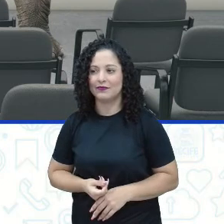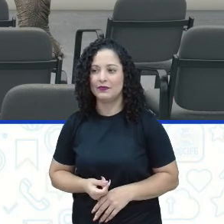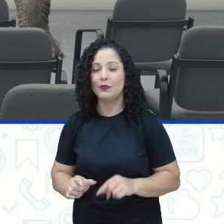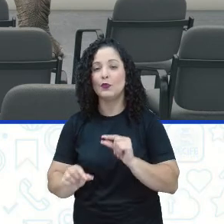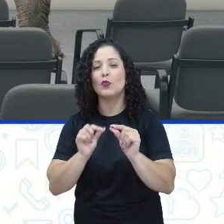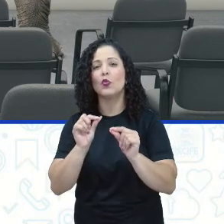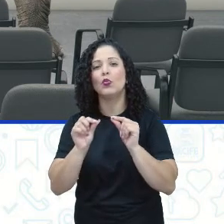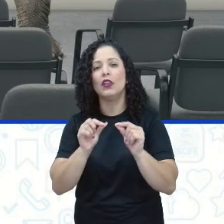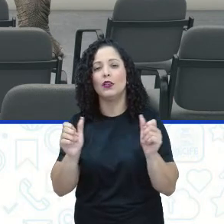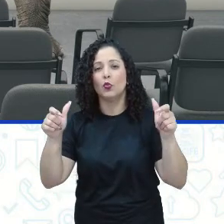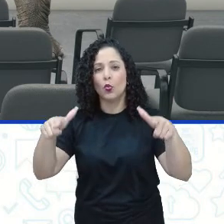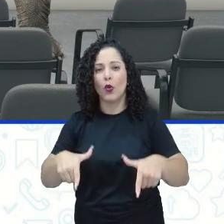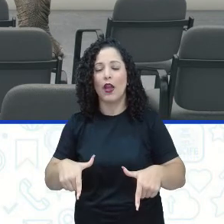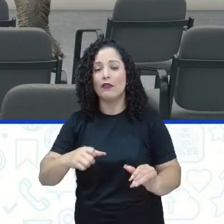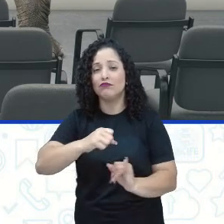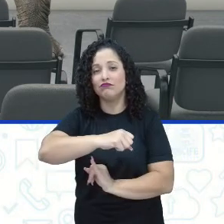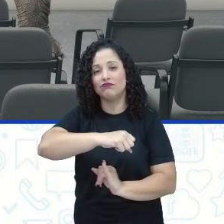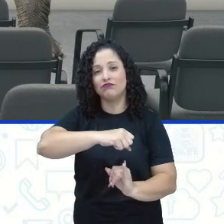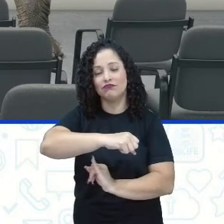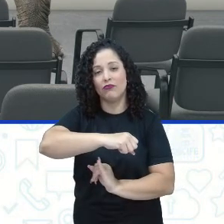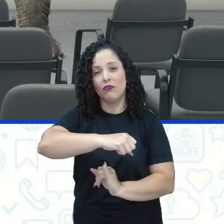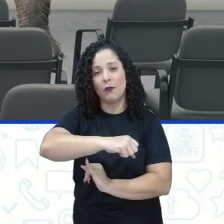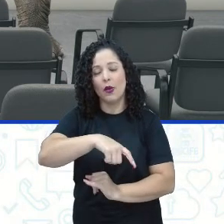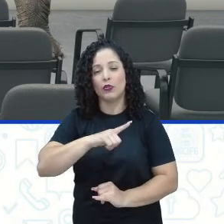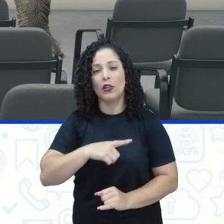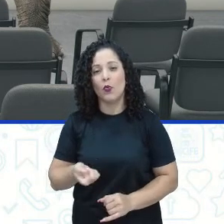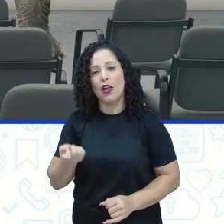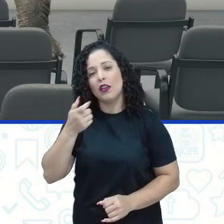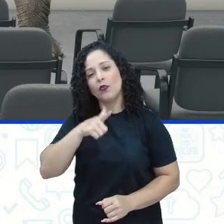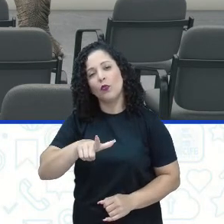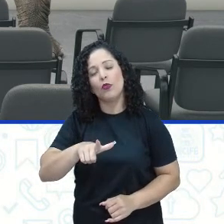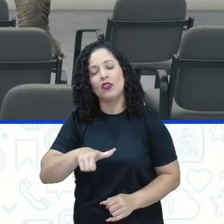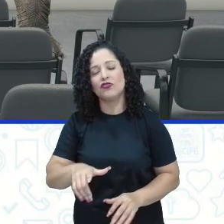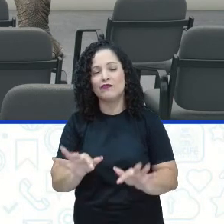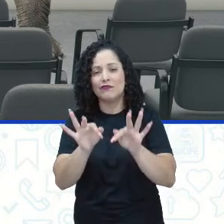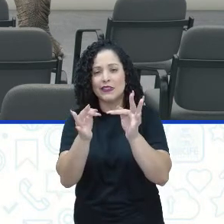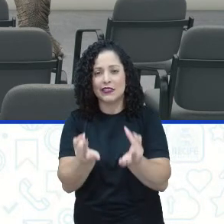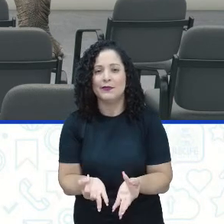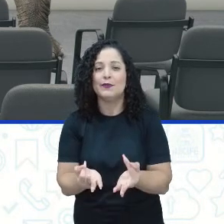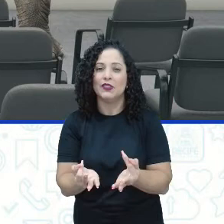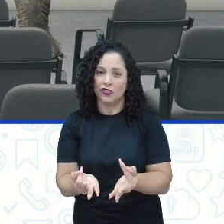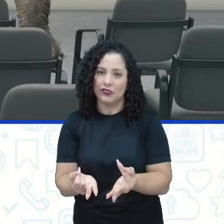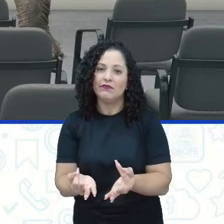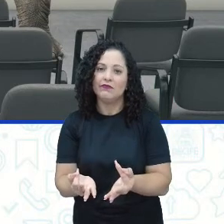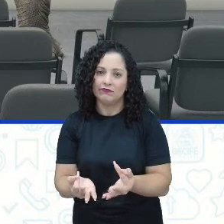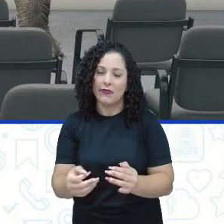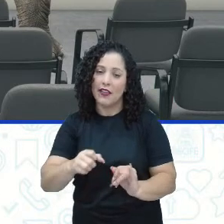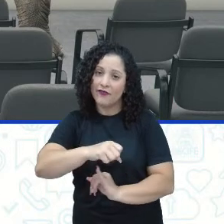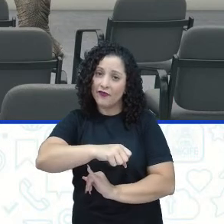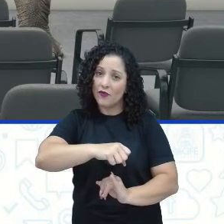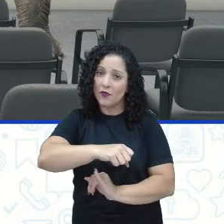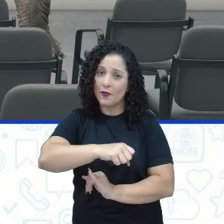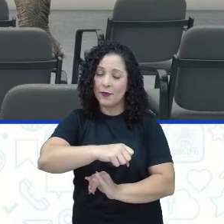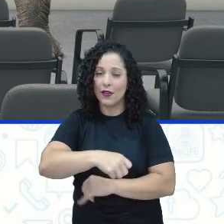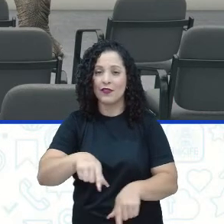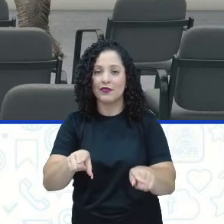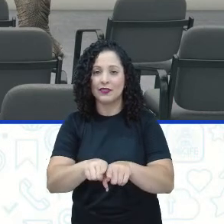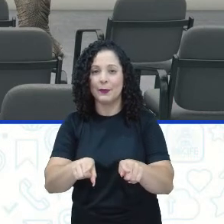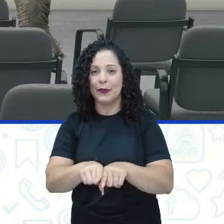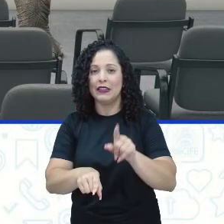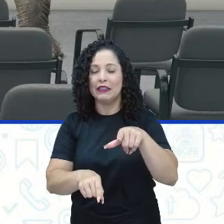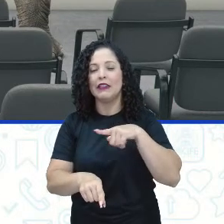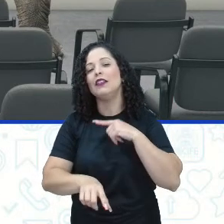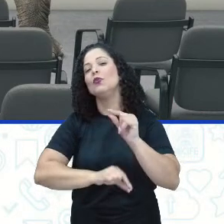aparece no ambiente informal, a gente tem uma linguagem simples e coloquial e a presença do humor e da